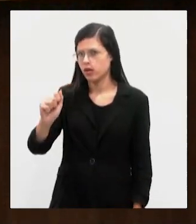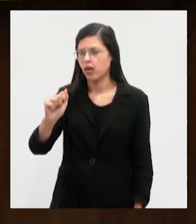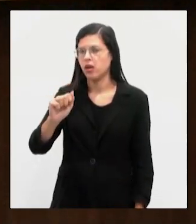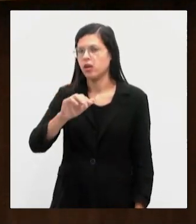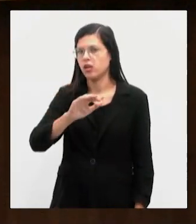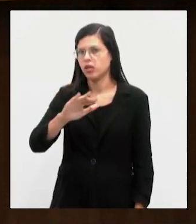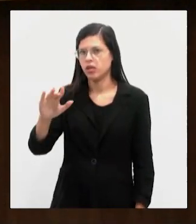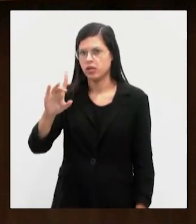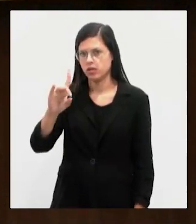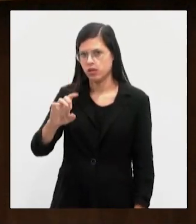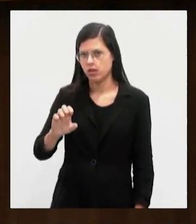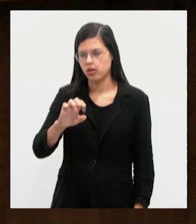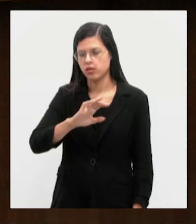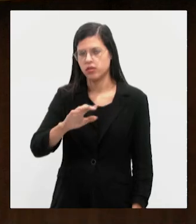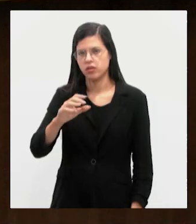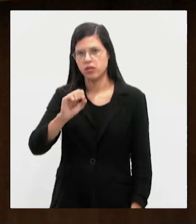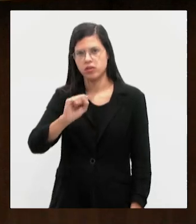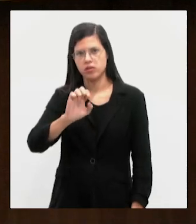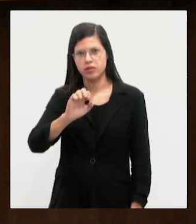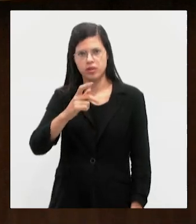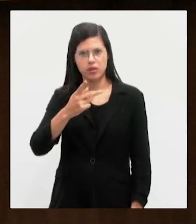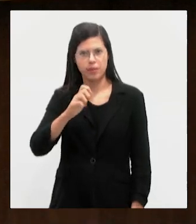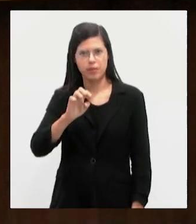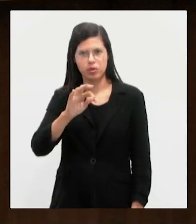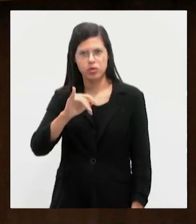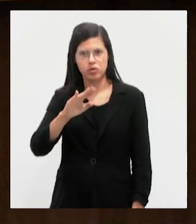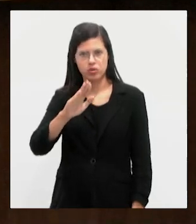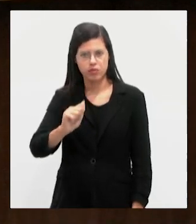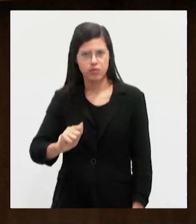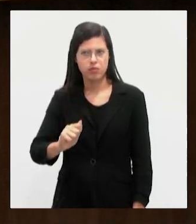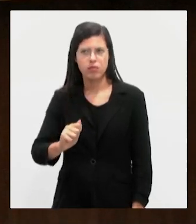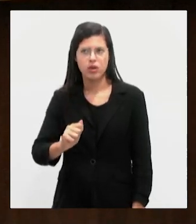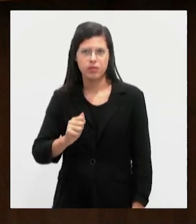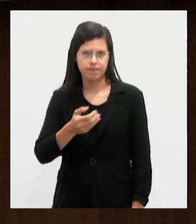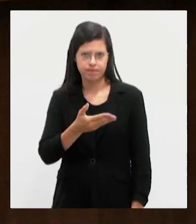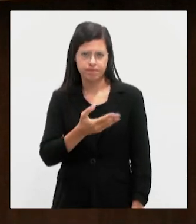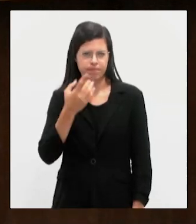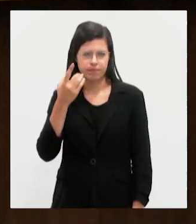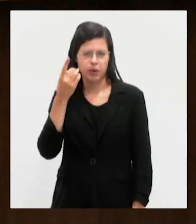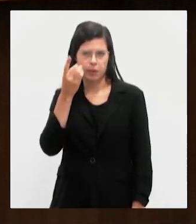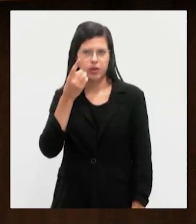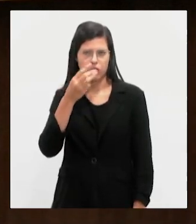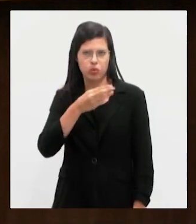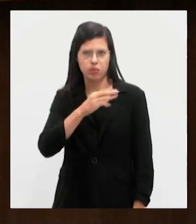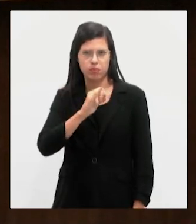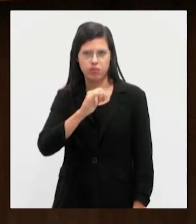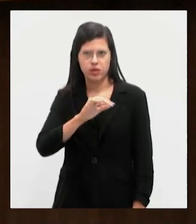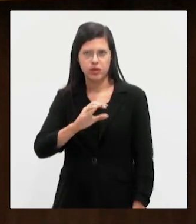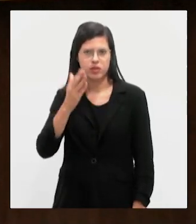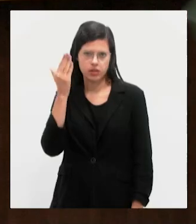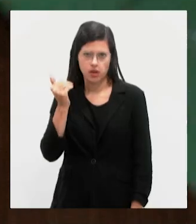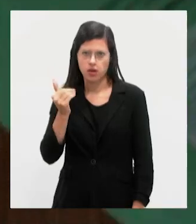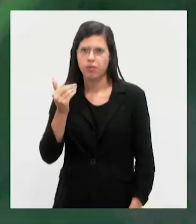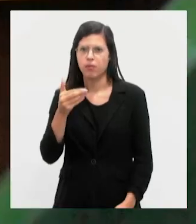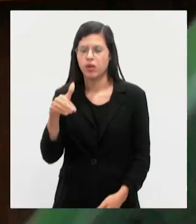bem sabe o deputado Carlos Mink, é muito esquecida